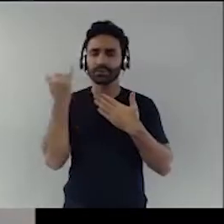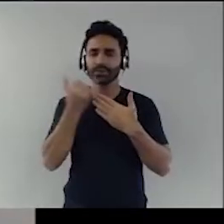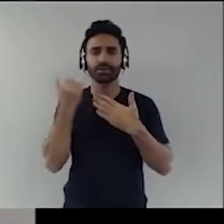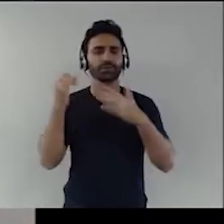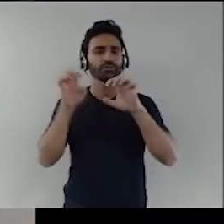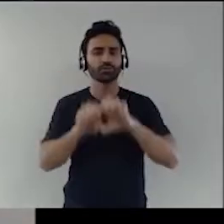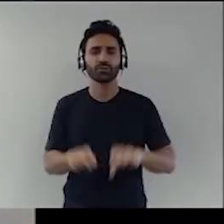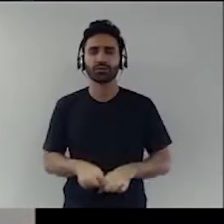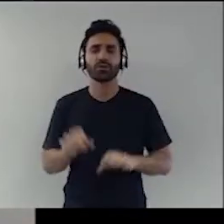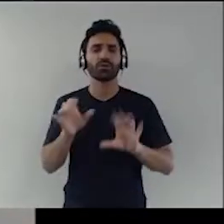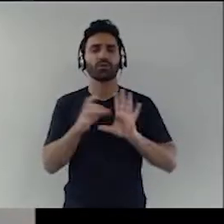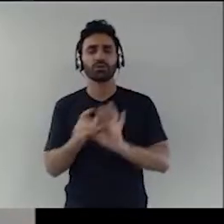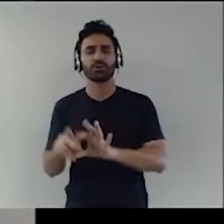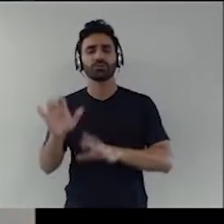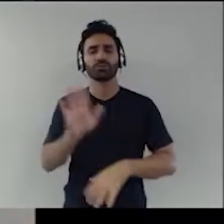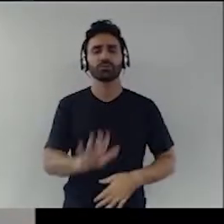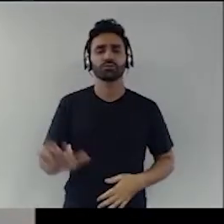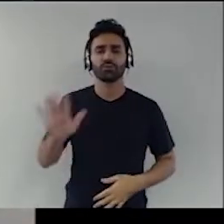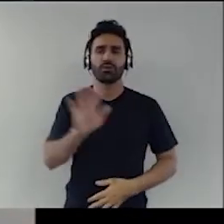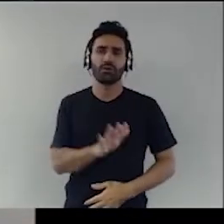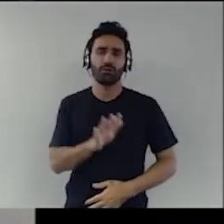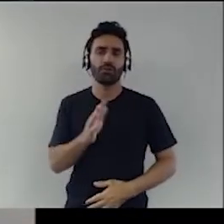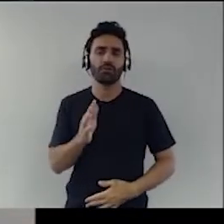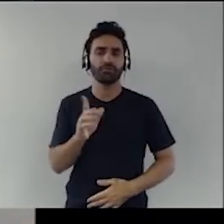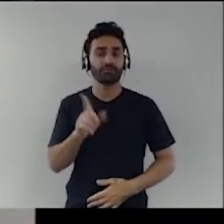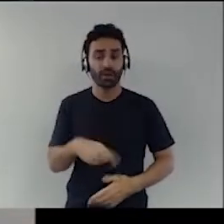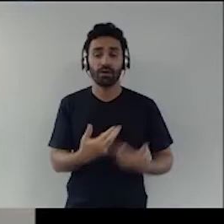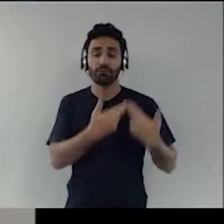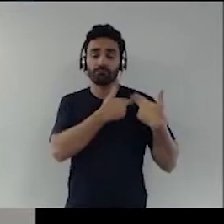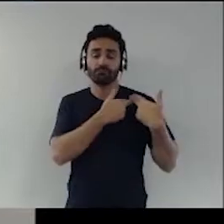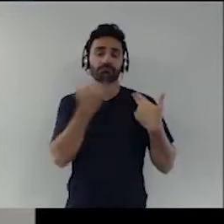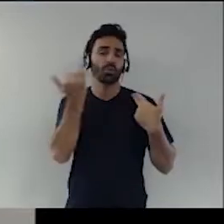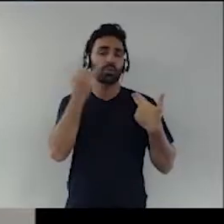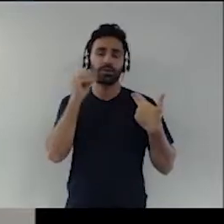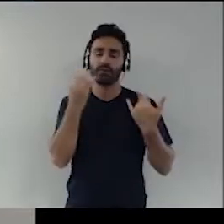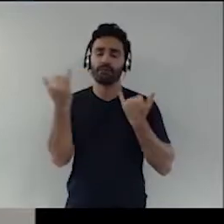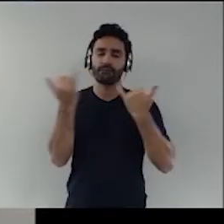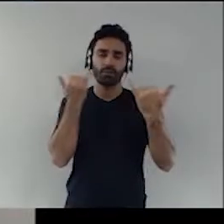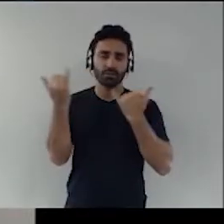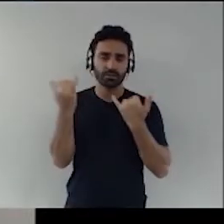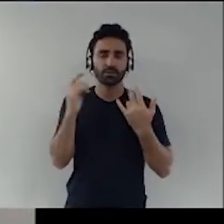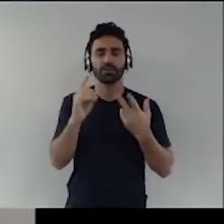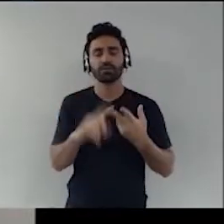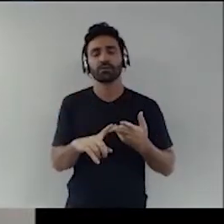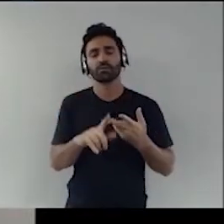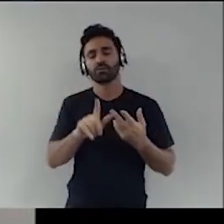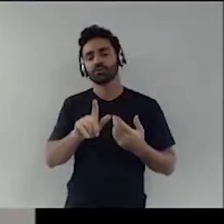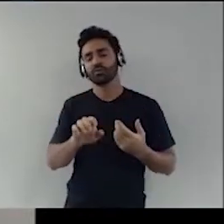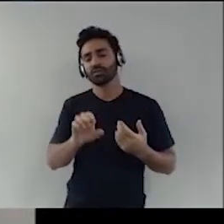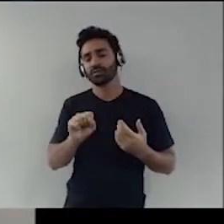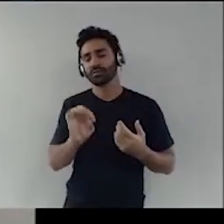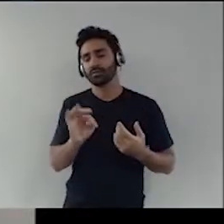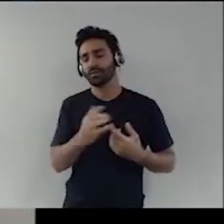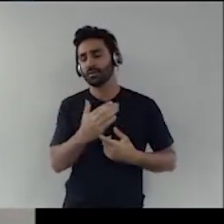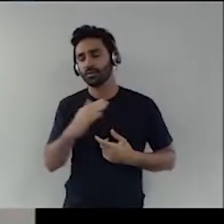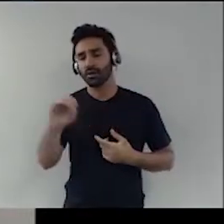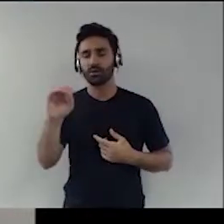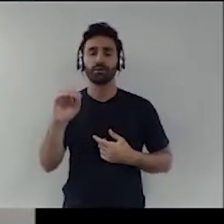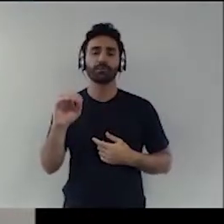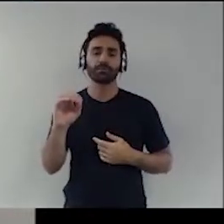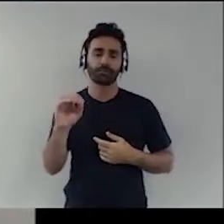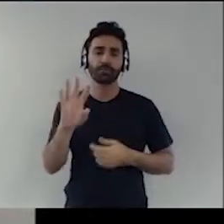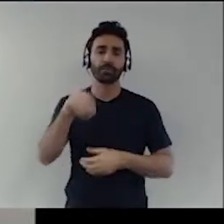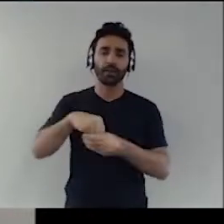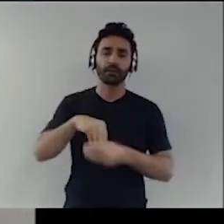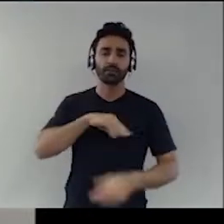nacional na condição de informativo, de gestor de informações no âmbito dos membros